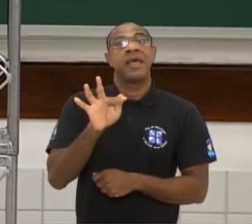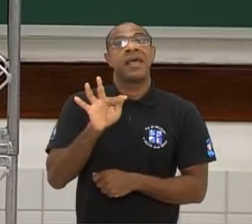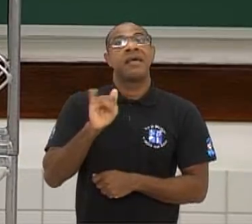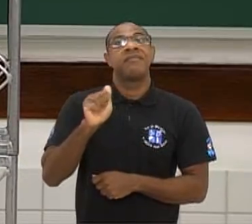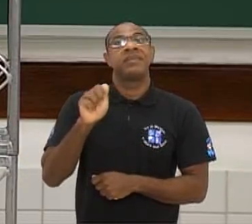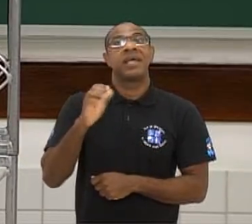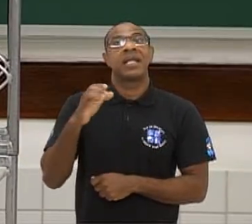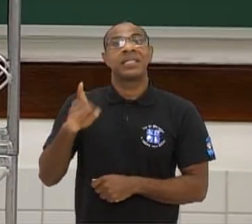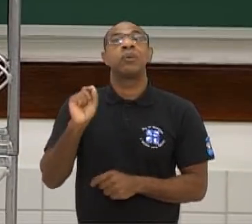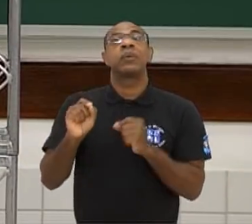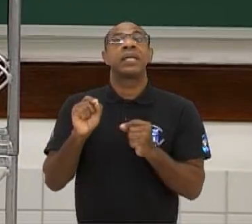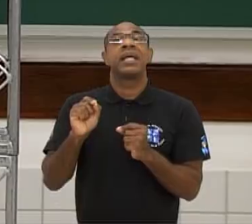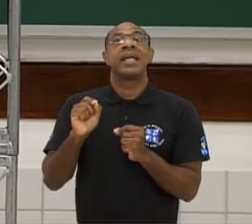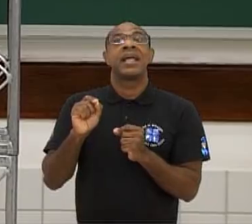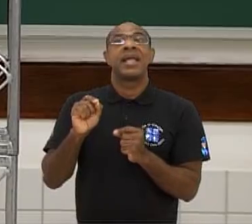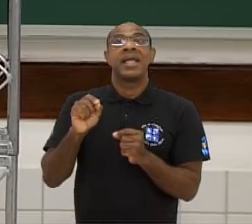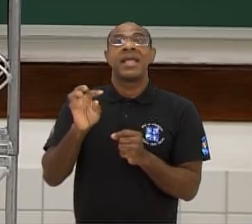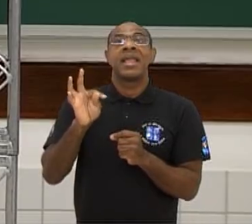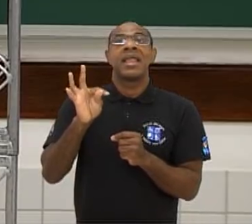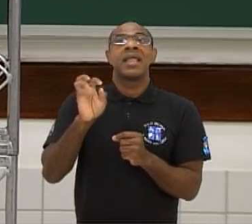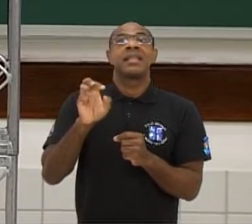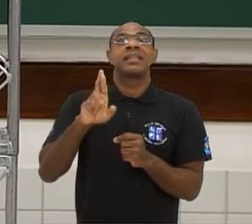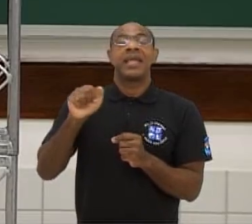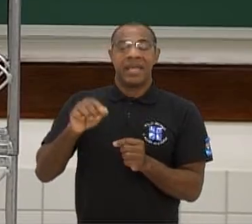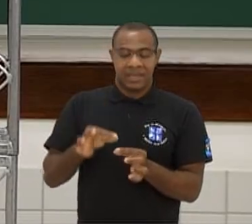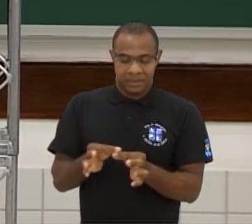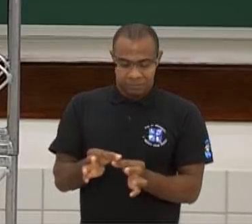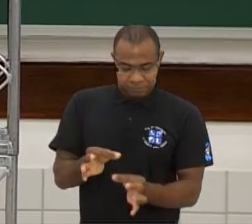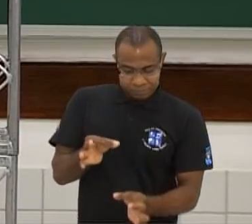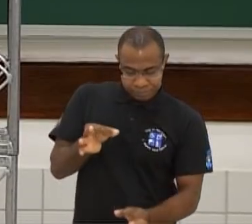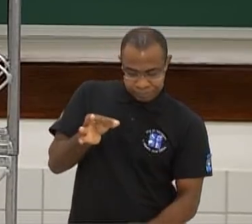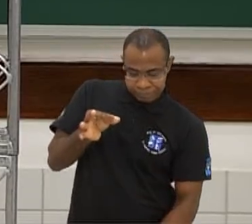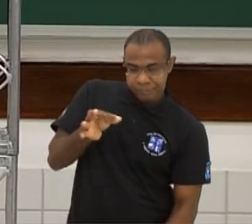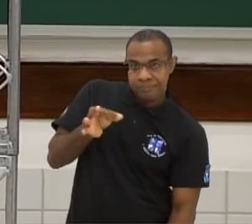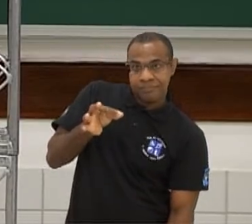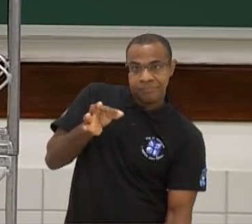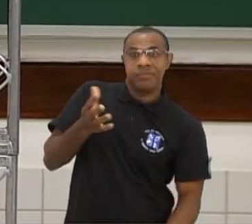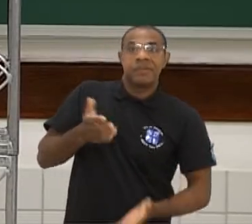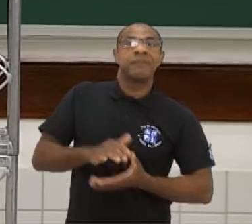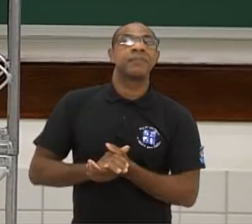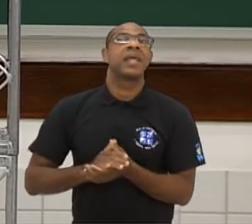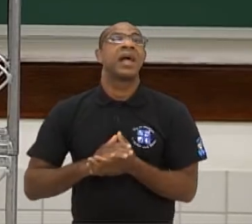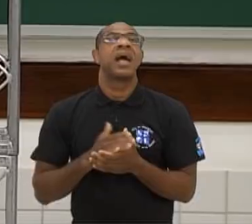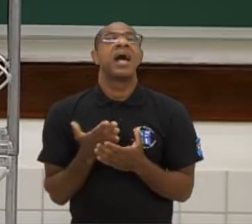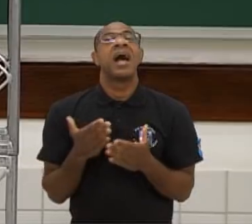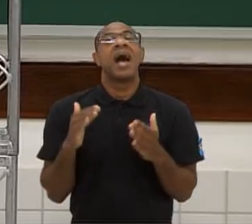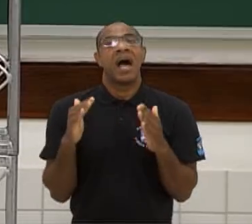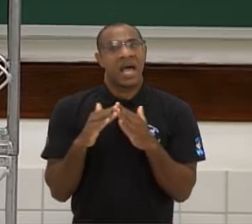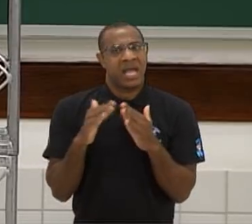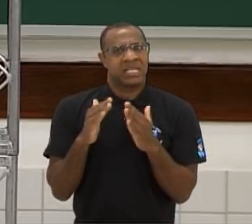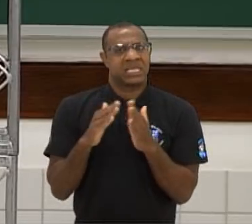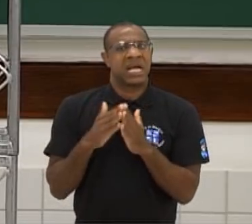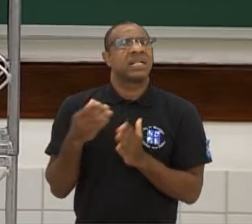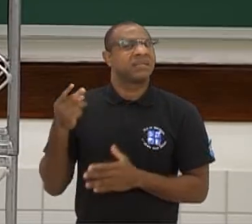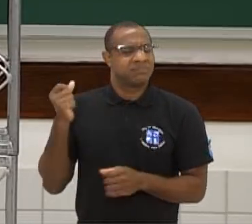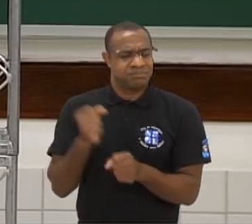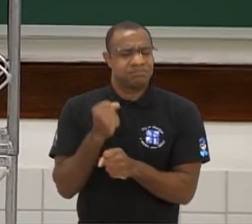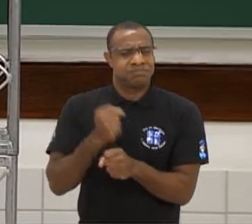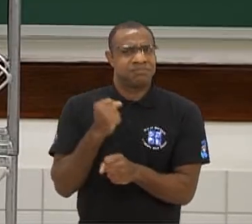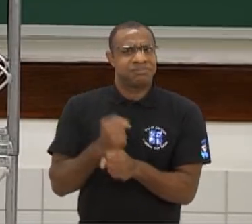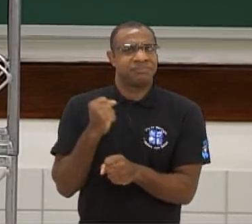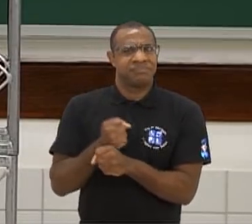adianta, né? As casas aí que foram construídas nos últimos anos, todas elas já têm, elas